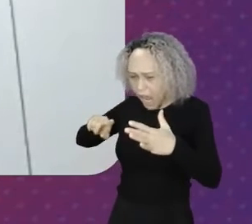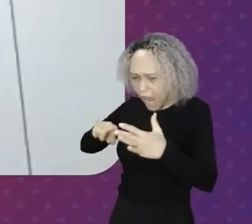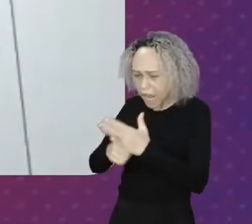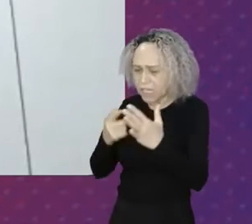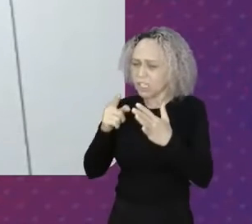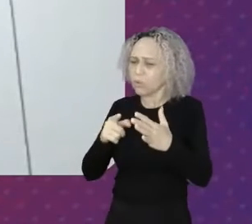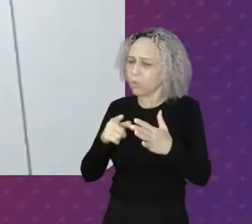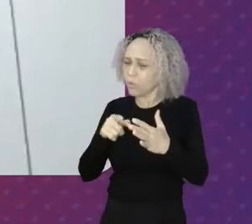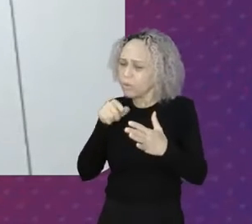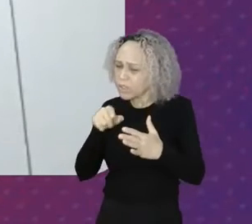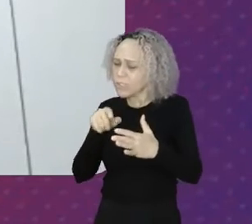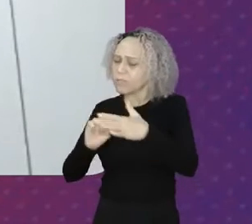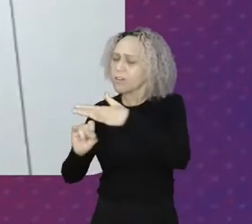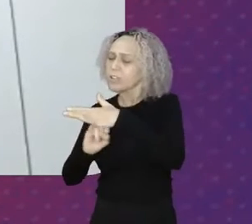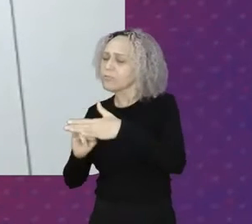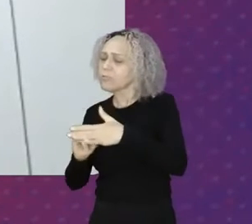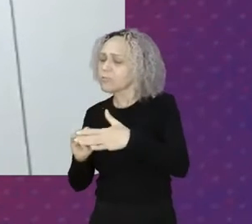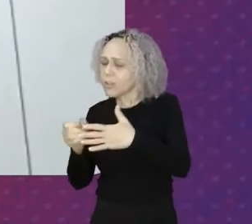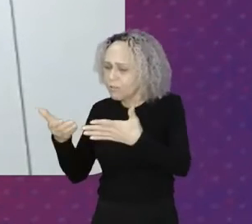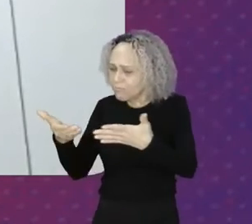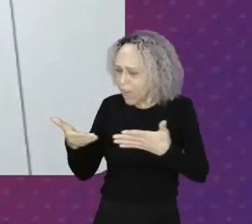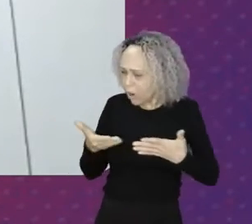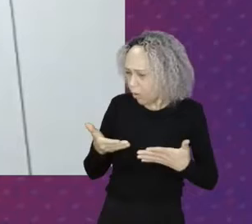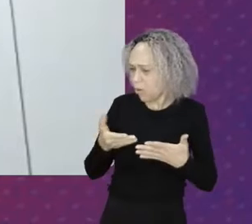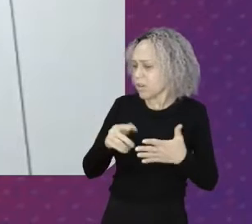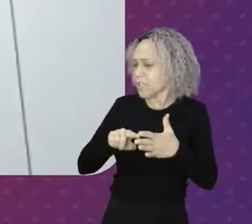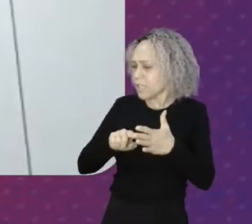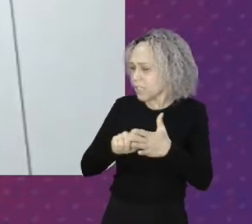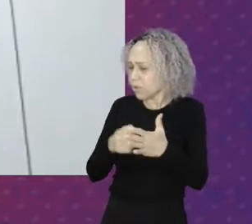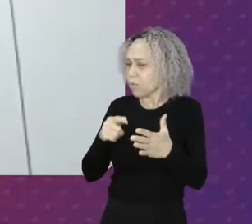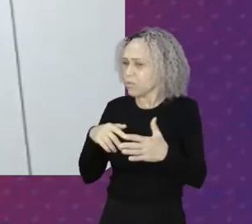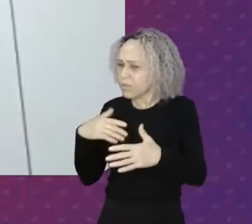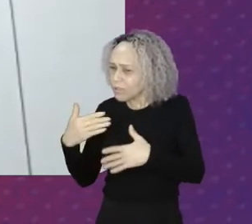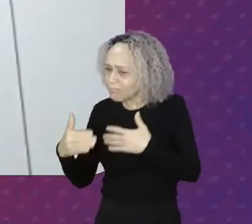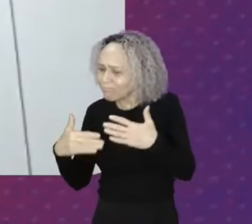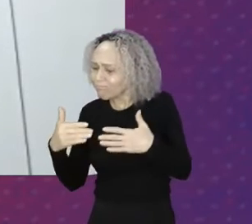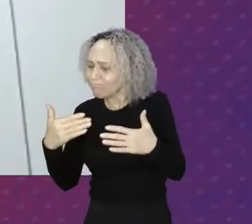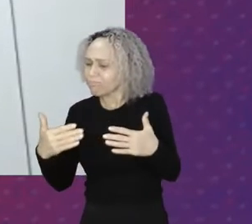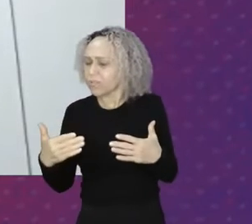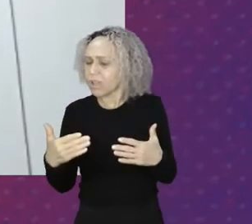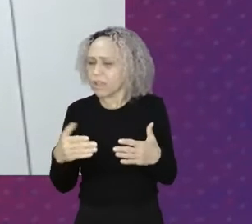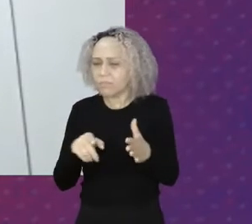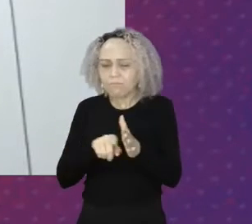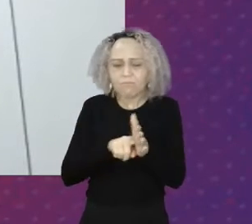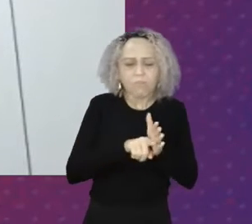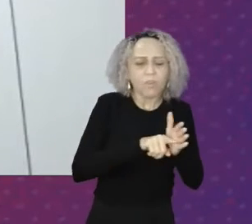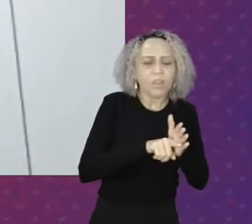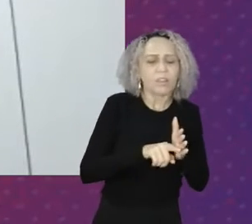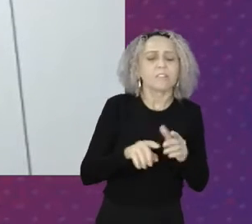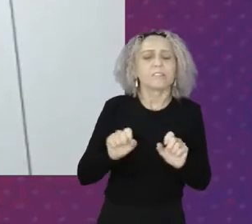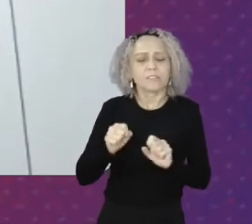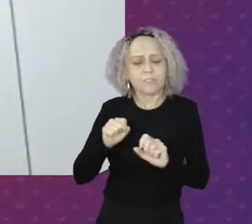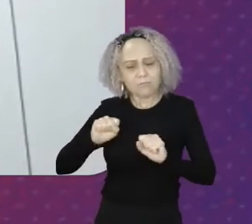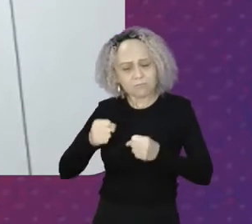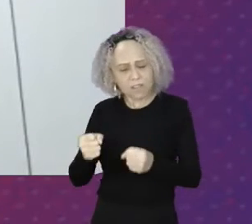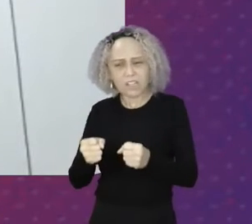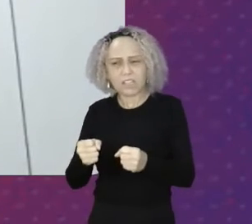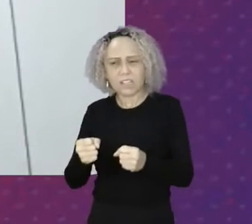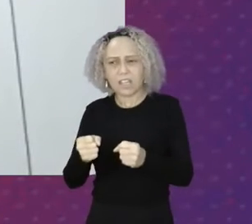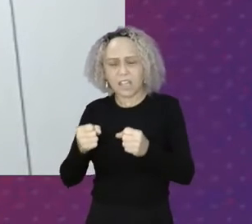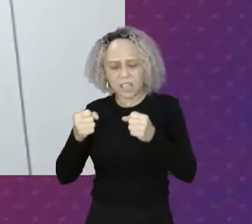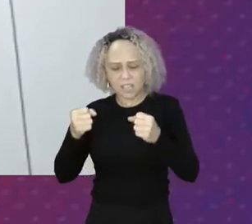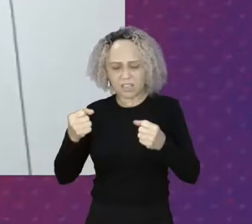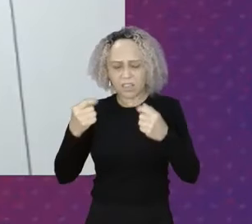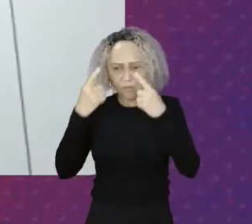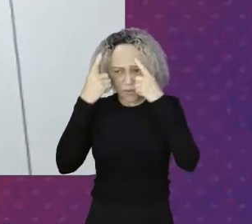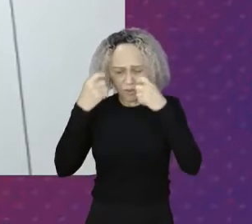final do processo envolvendo essa questão da violência política de gênero contra as mulheres. Então, a gente ainda tem muito a avançar